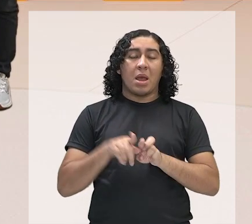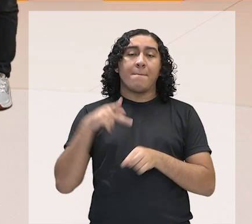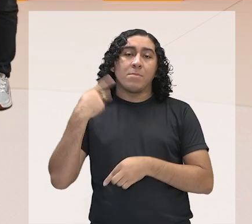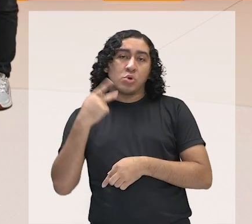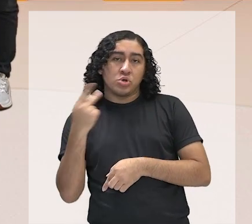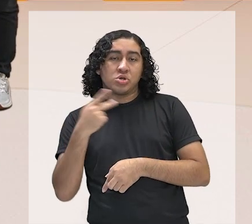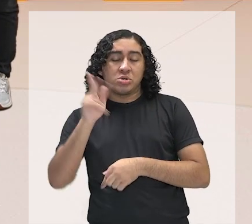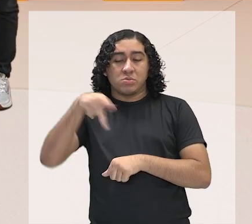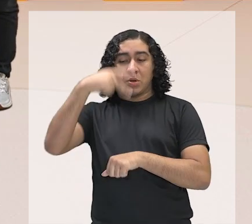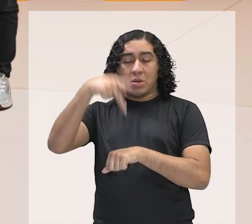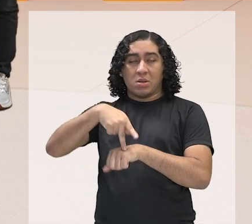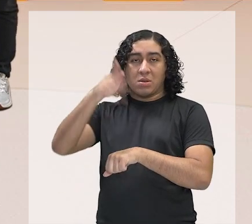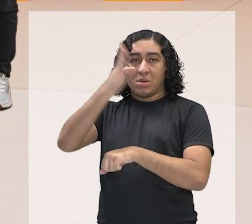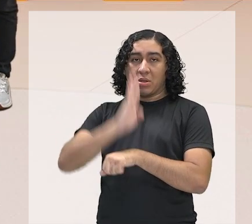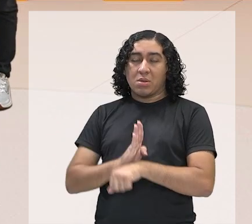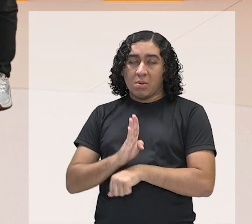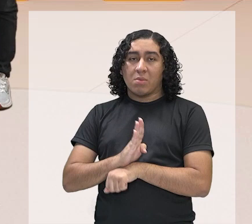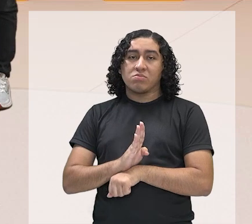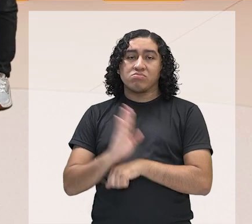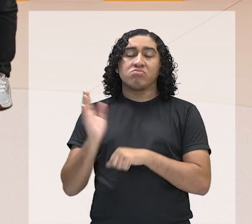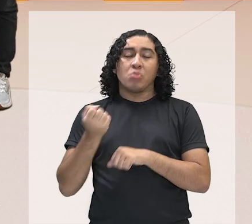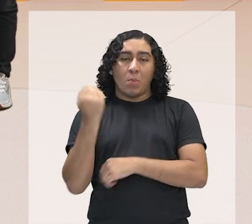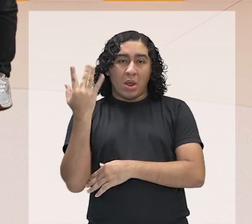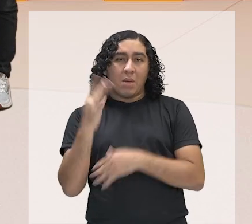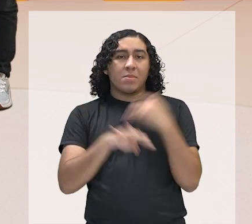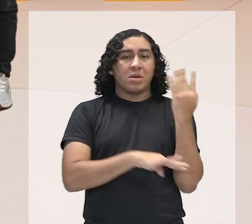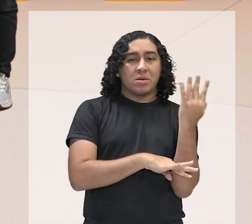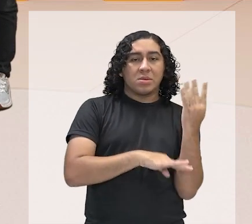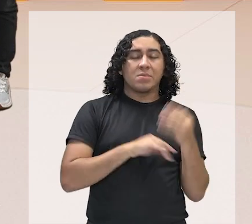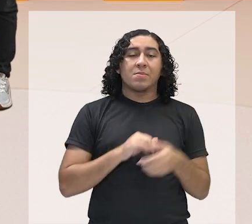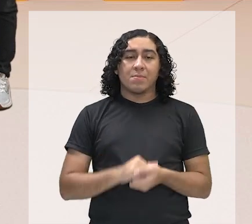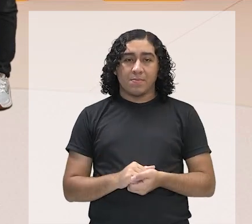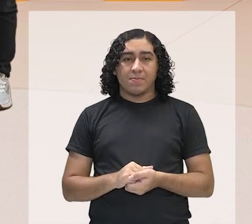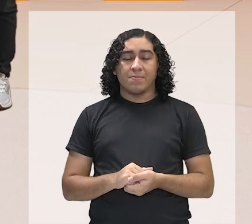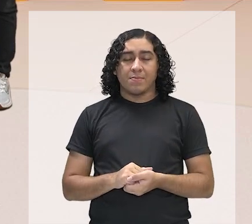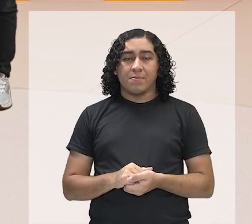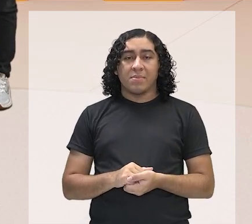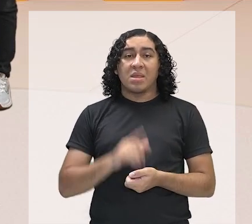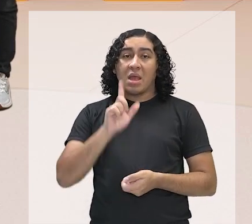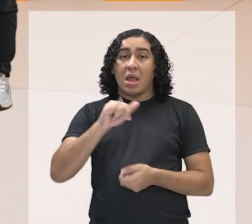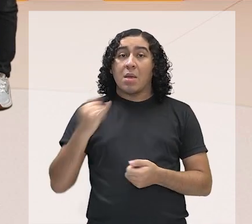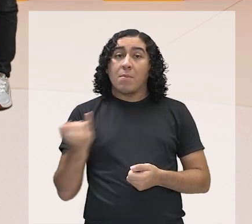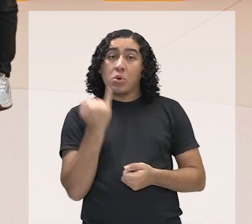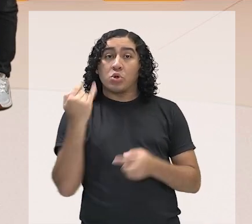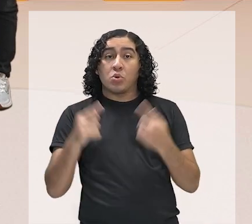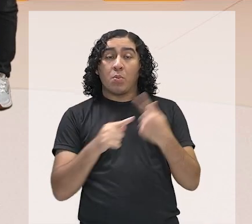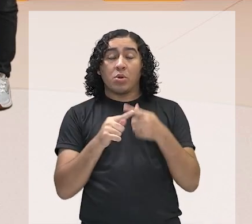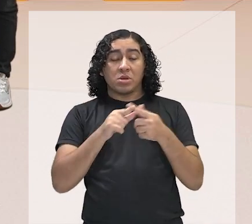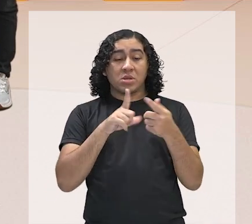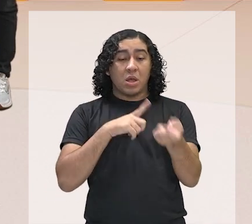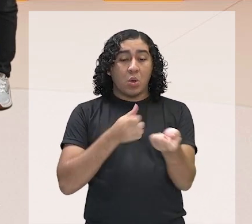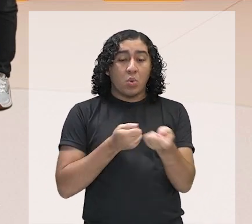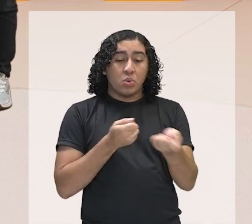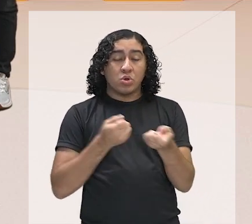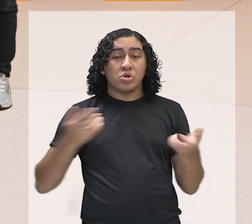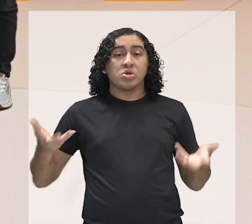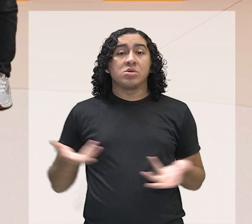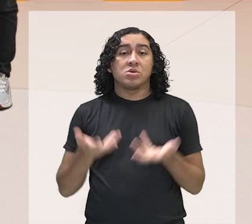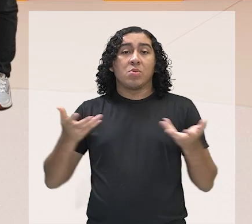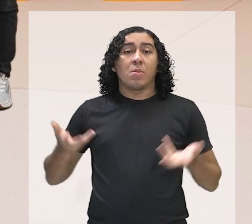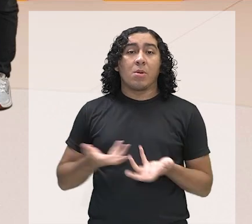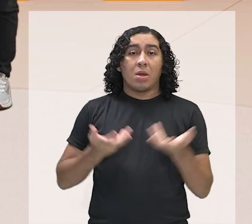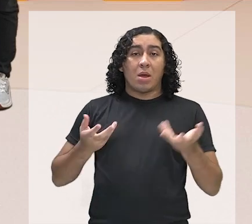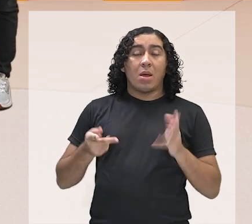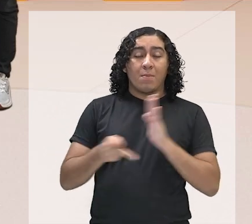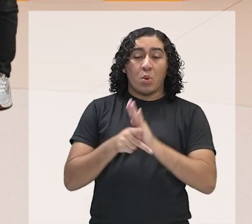Meio Ambiente? Tá? O IBAMA é importante porque ele é quem vai gerenciar essas questões ambientais e estimular ali a